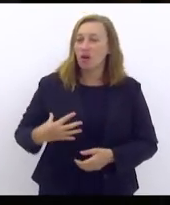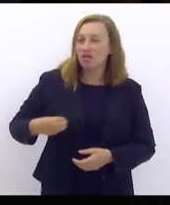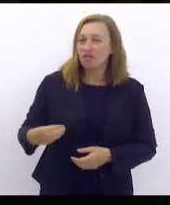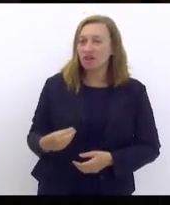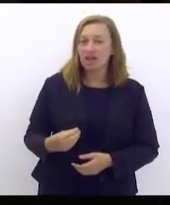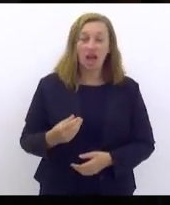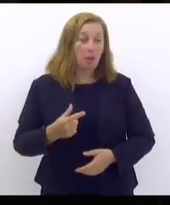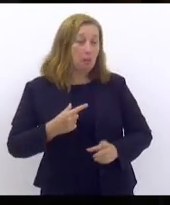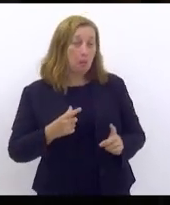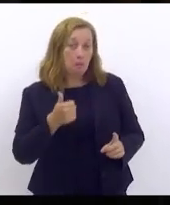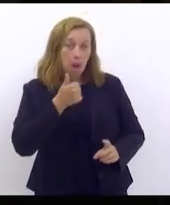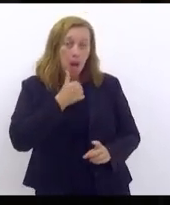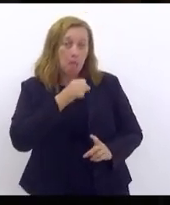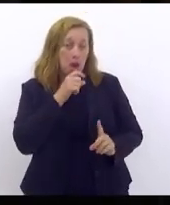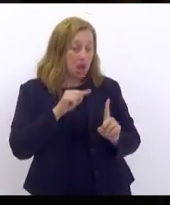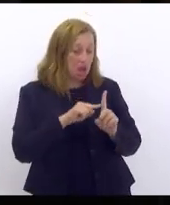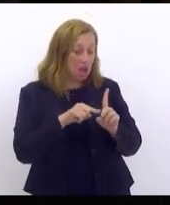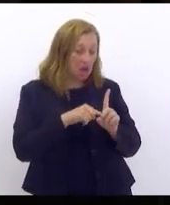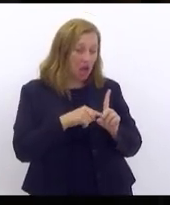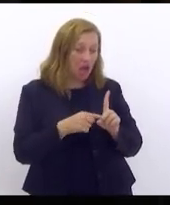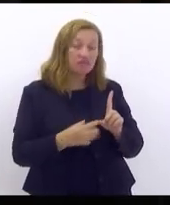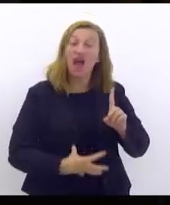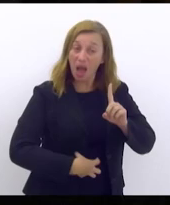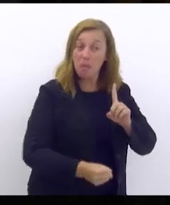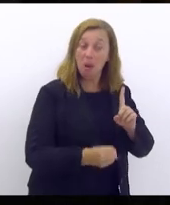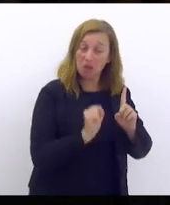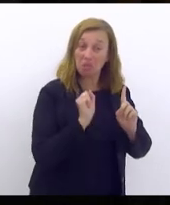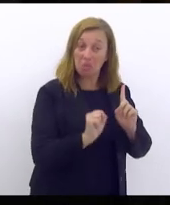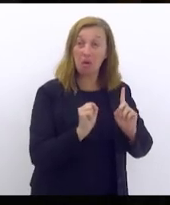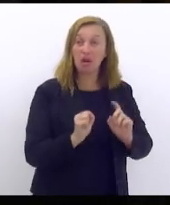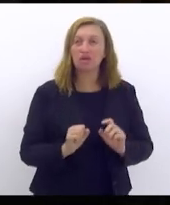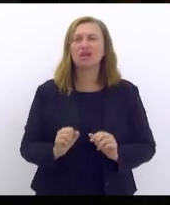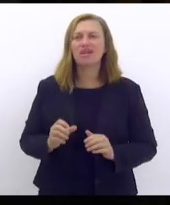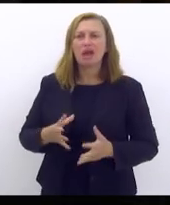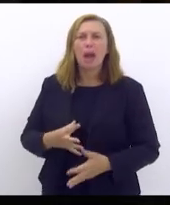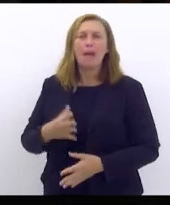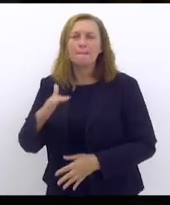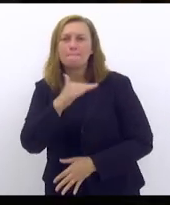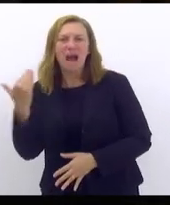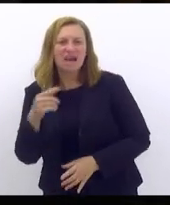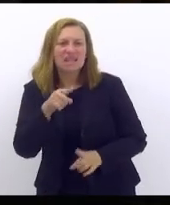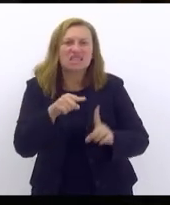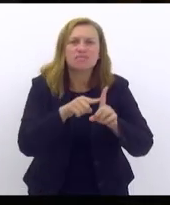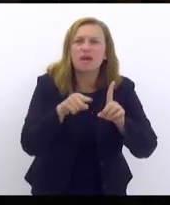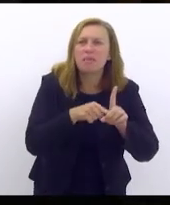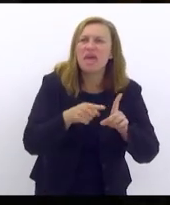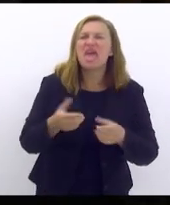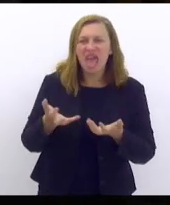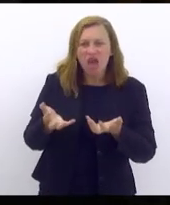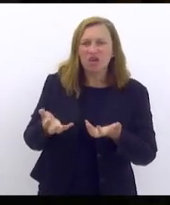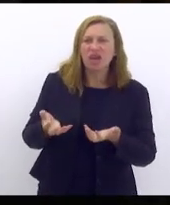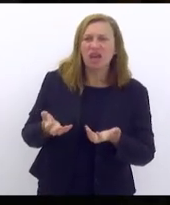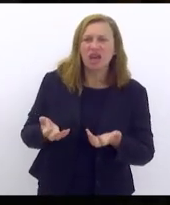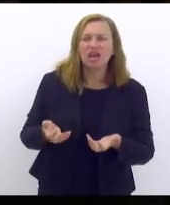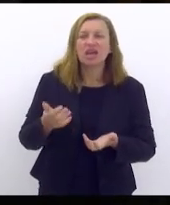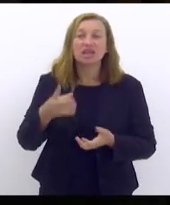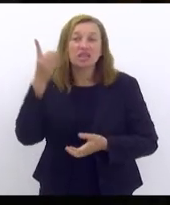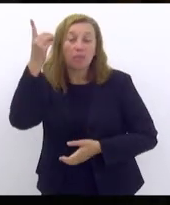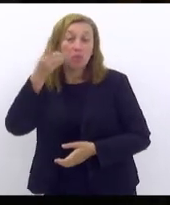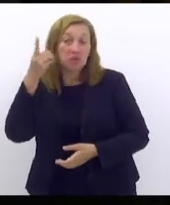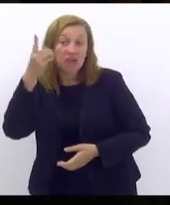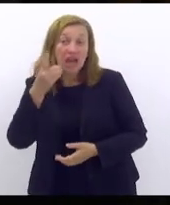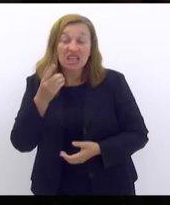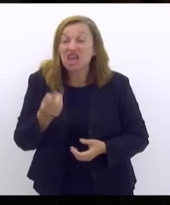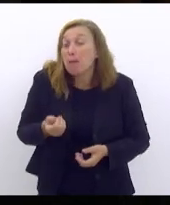mãe, estou grávida, vai lá e aborta. Assassine a criança que está na sua barriga. É isso que a deputada, que pouco